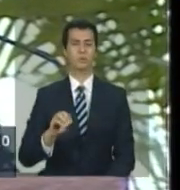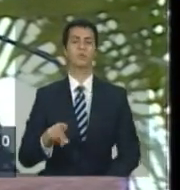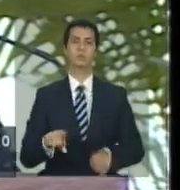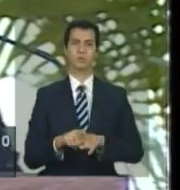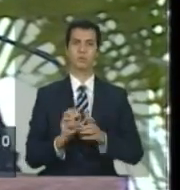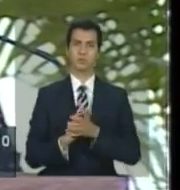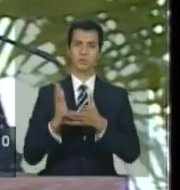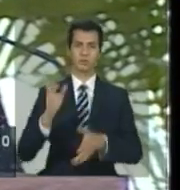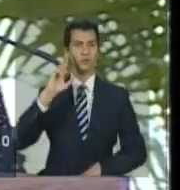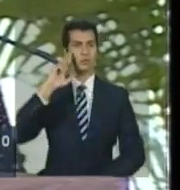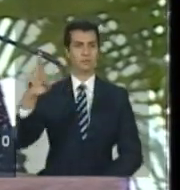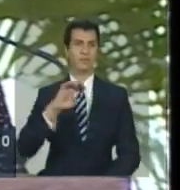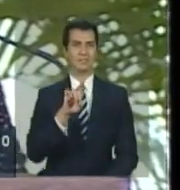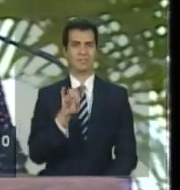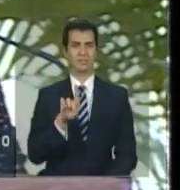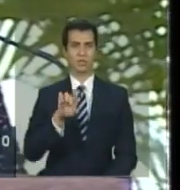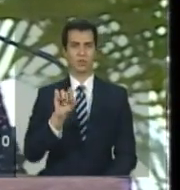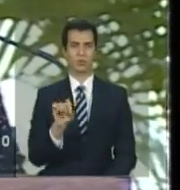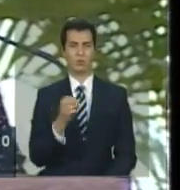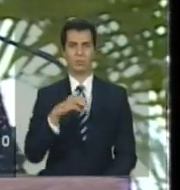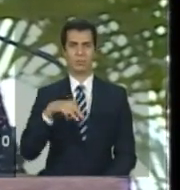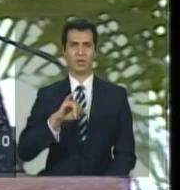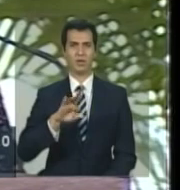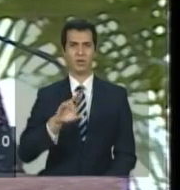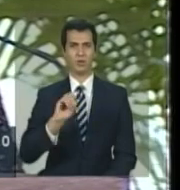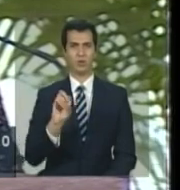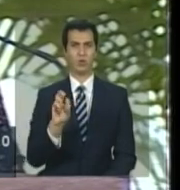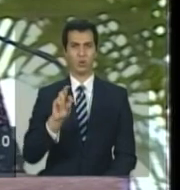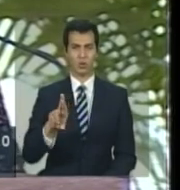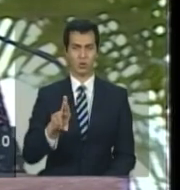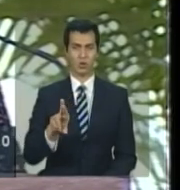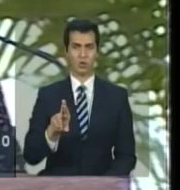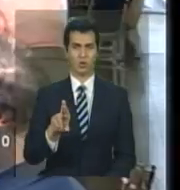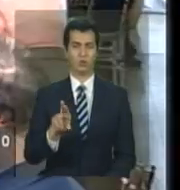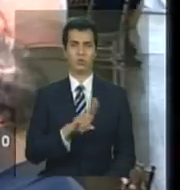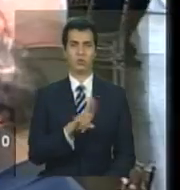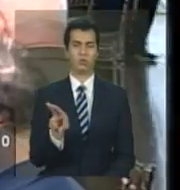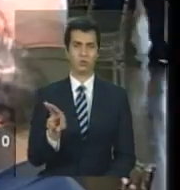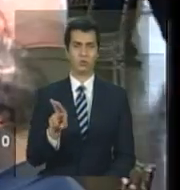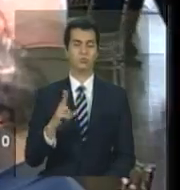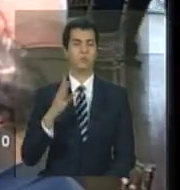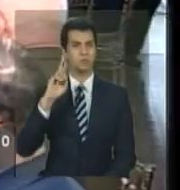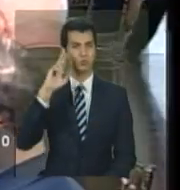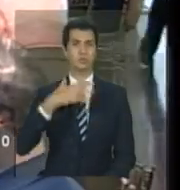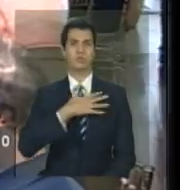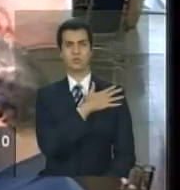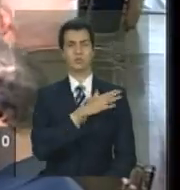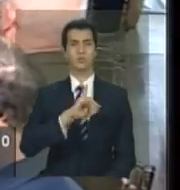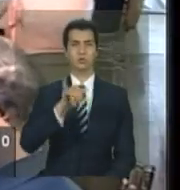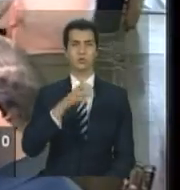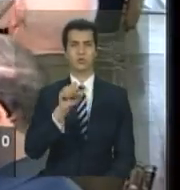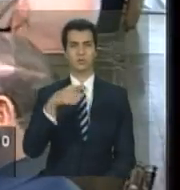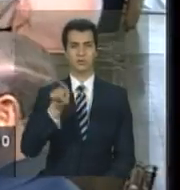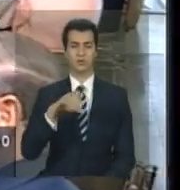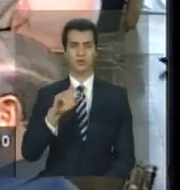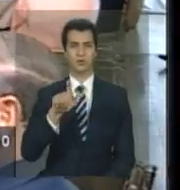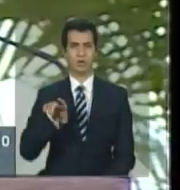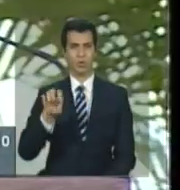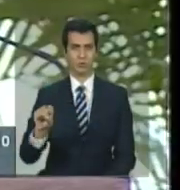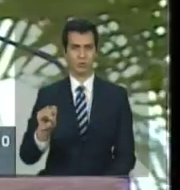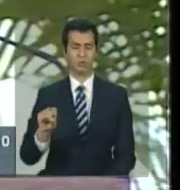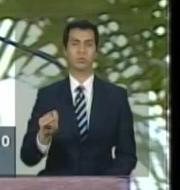Senhor Chefe do Estado-Maior, Conjunto das Forças Armadas, General de Exército, José Carlos